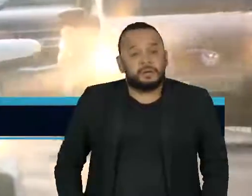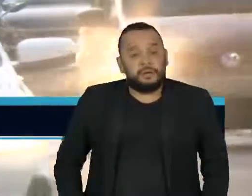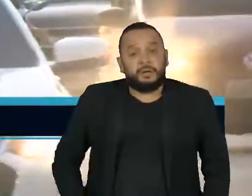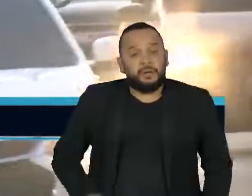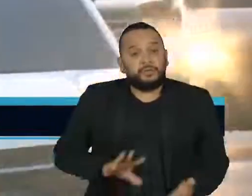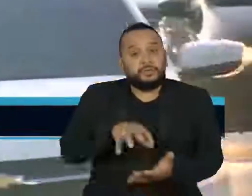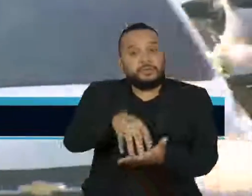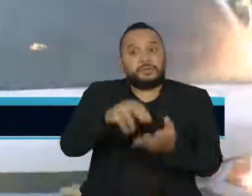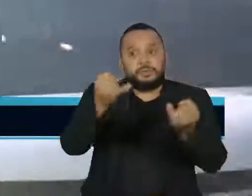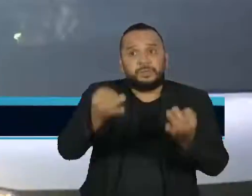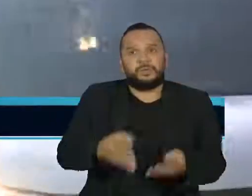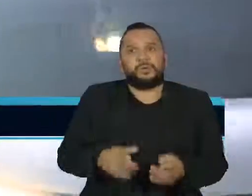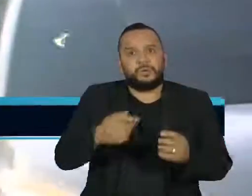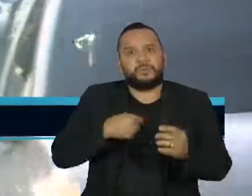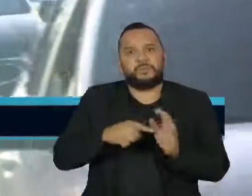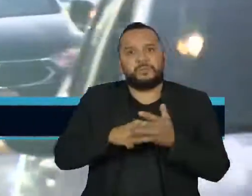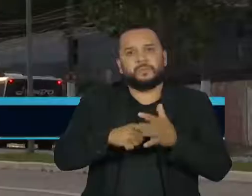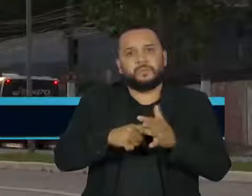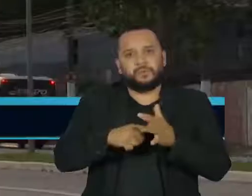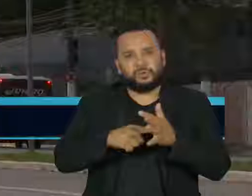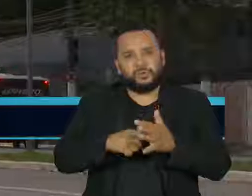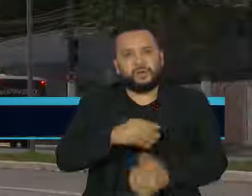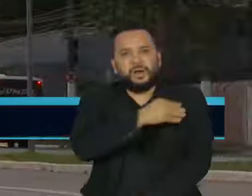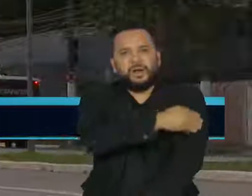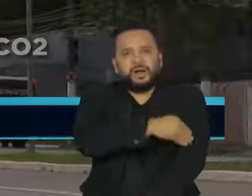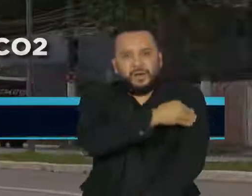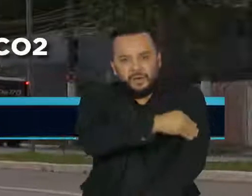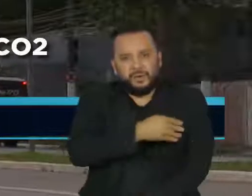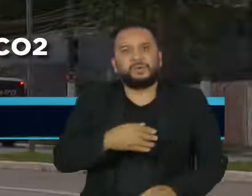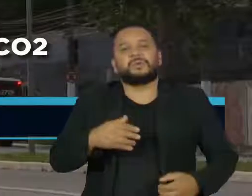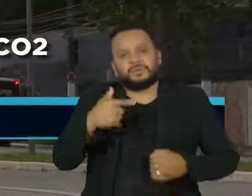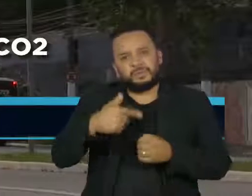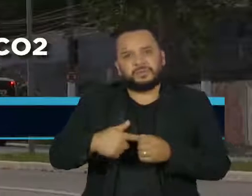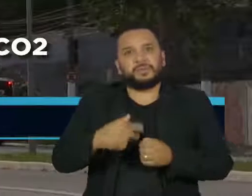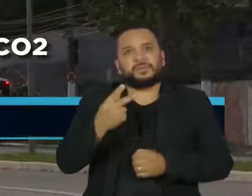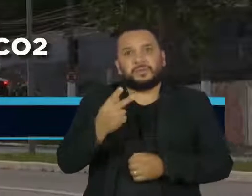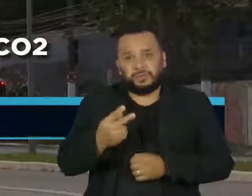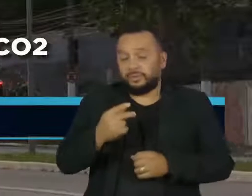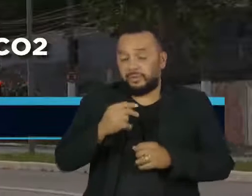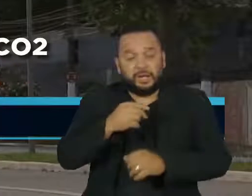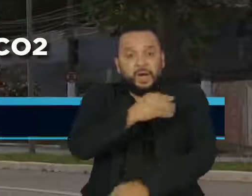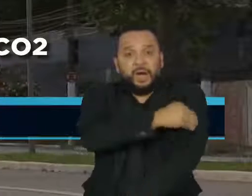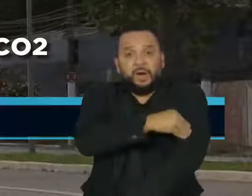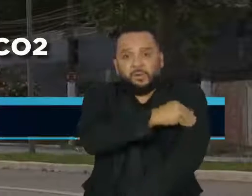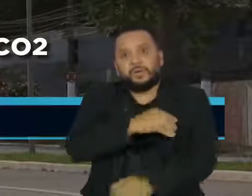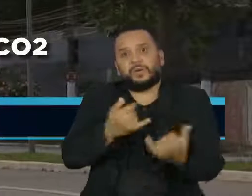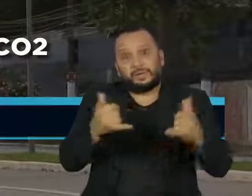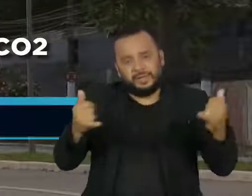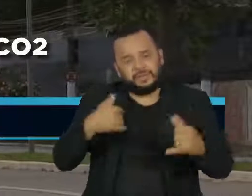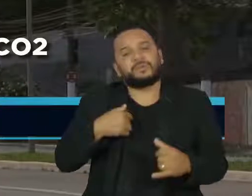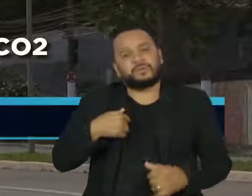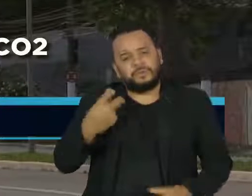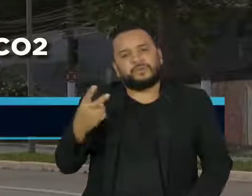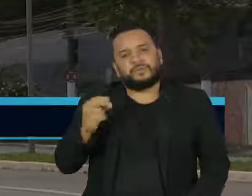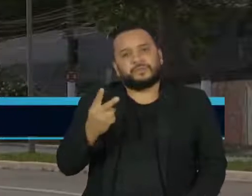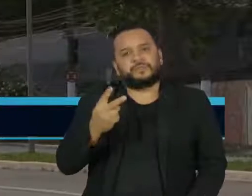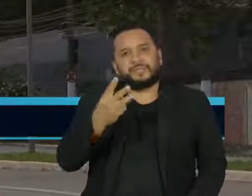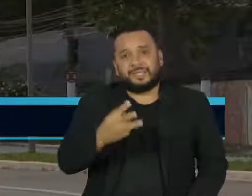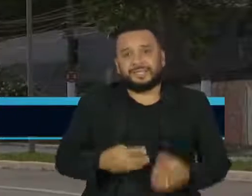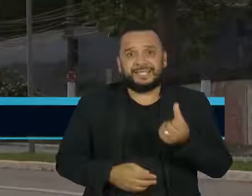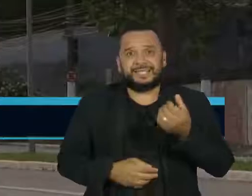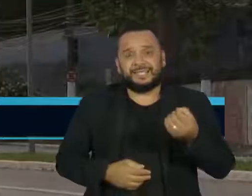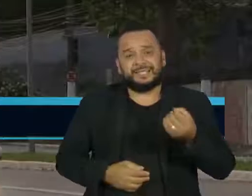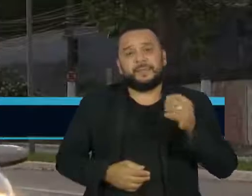desde que os motores flex chegaram ao mercado em 2003, mais de 660 milhões de toneladas de